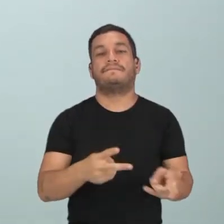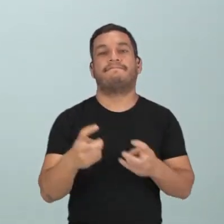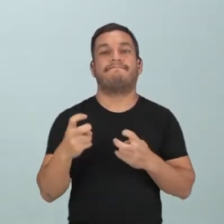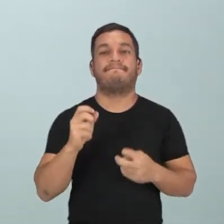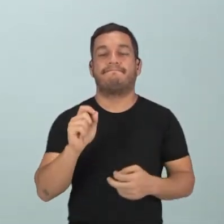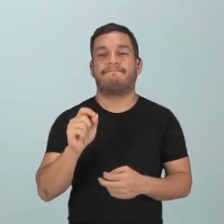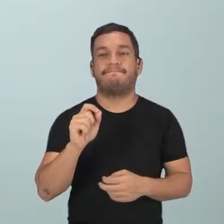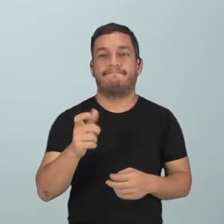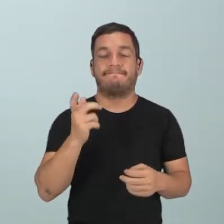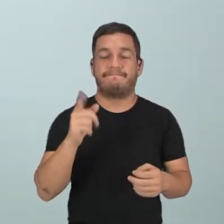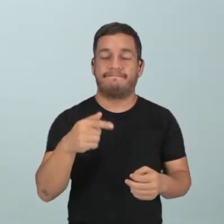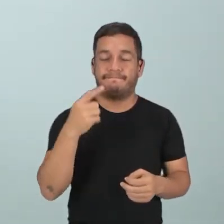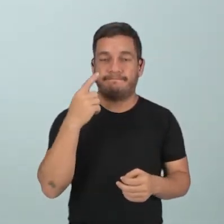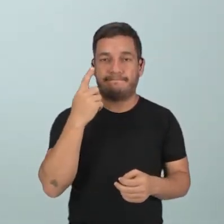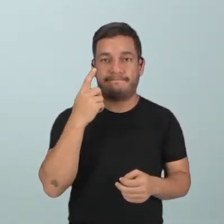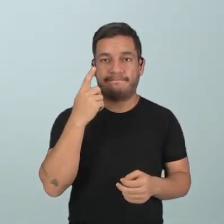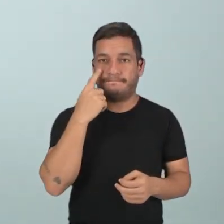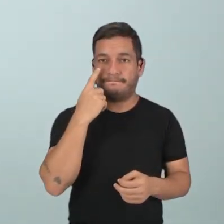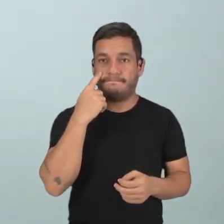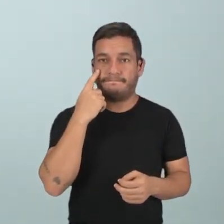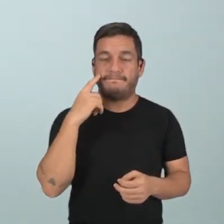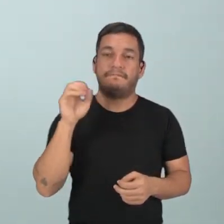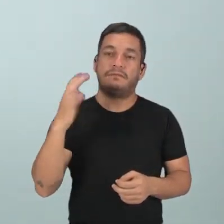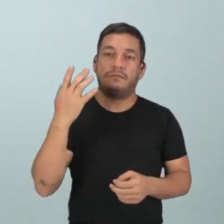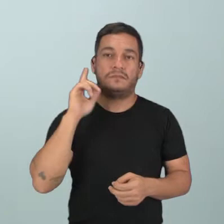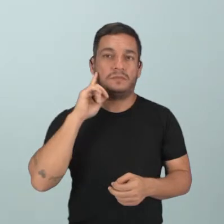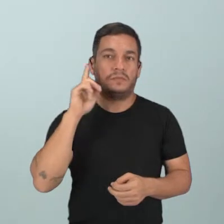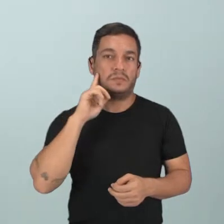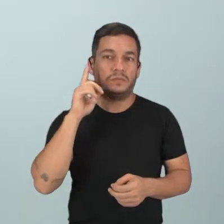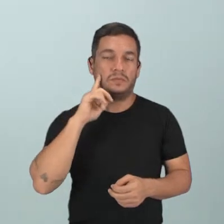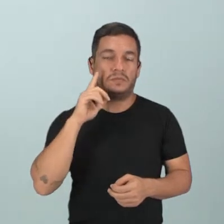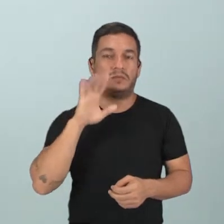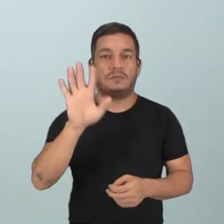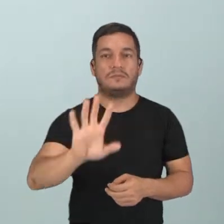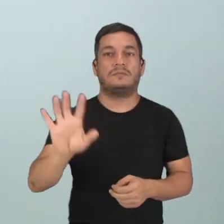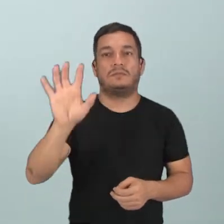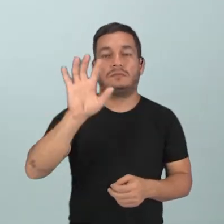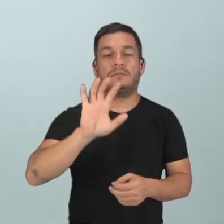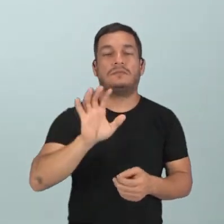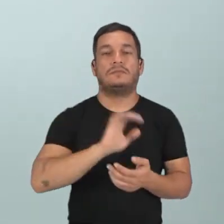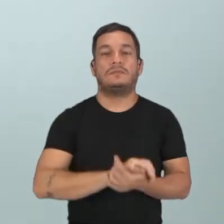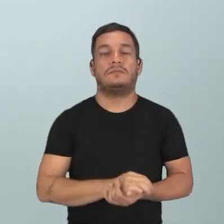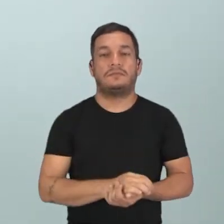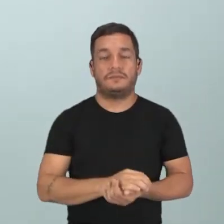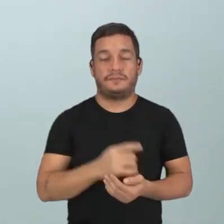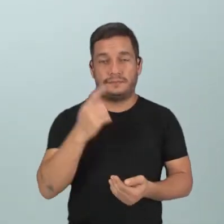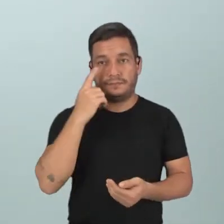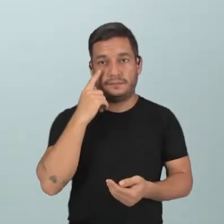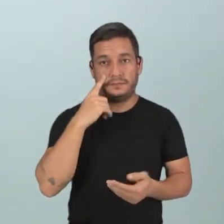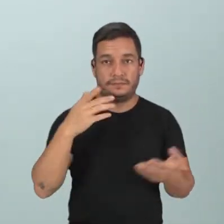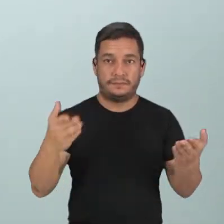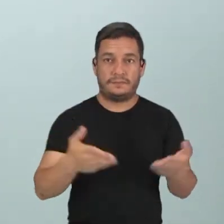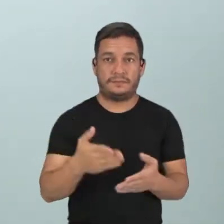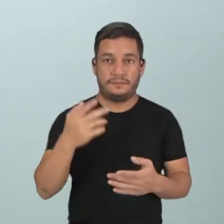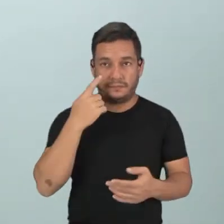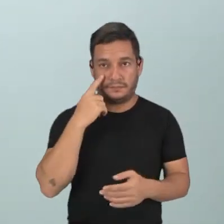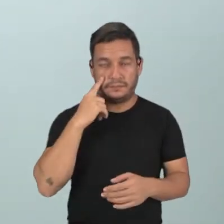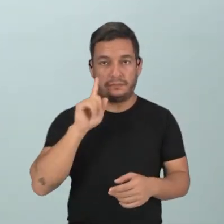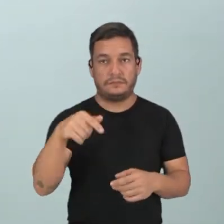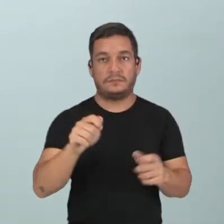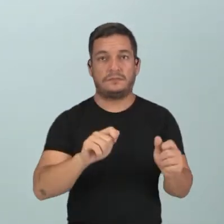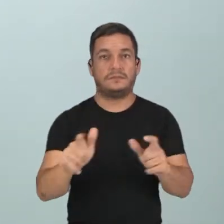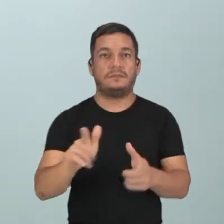identificarmos em relação às situações cotidianas da nossa região vamos agora rever o